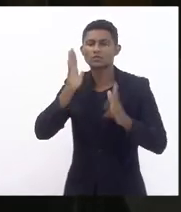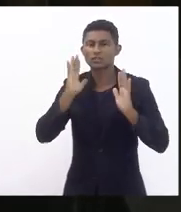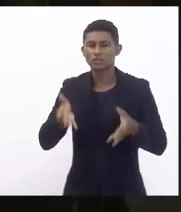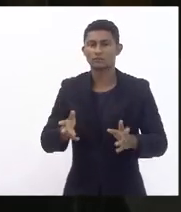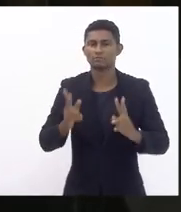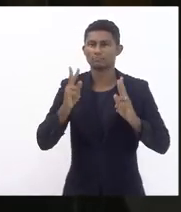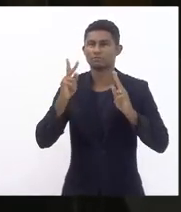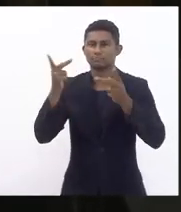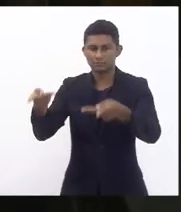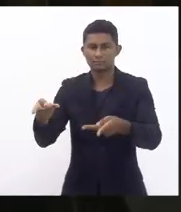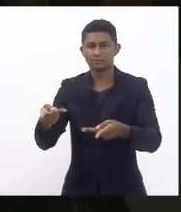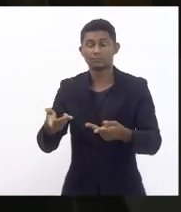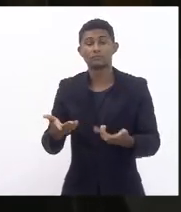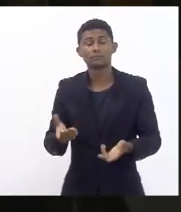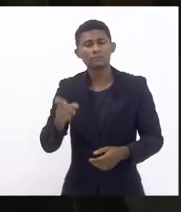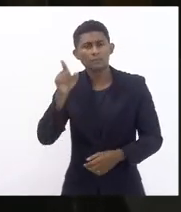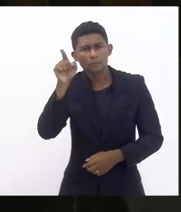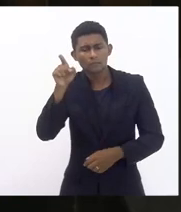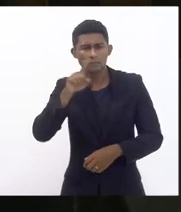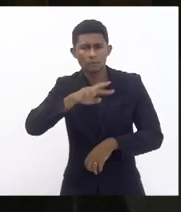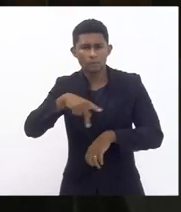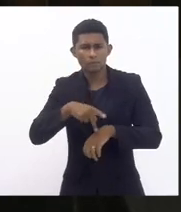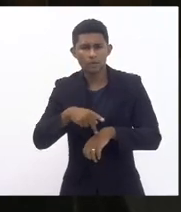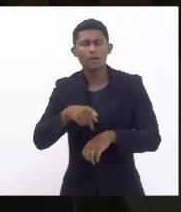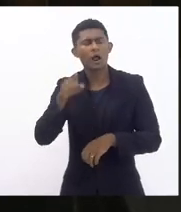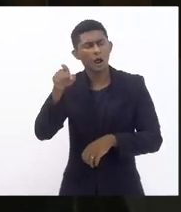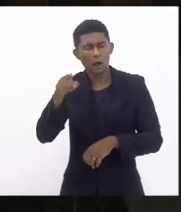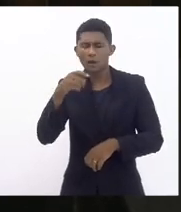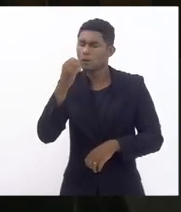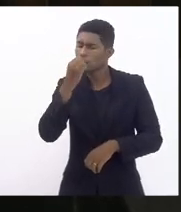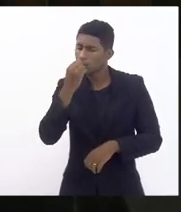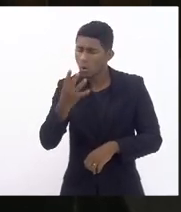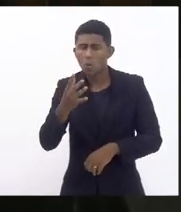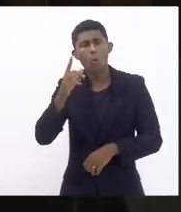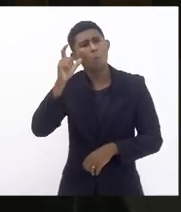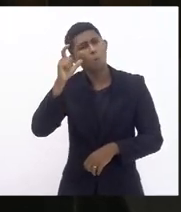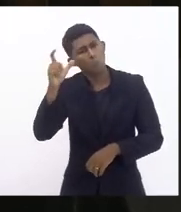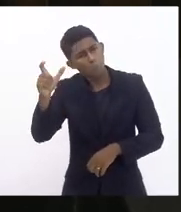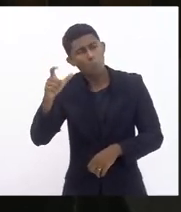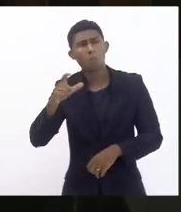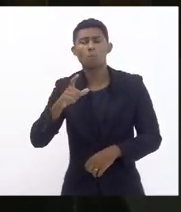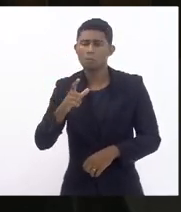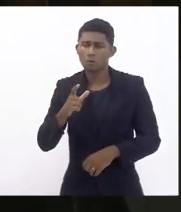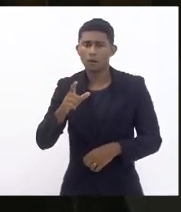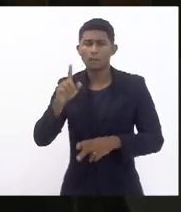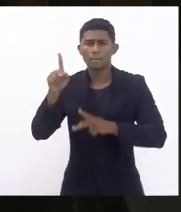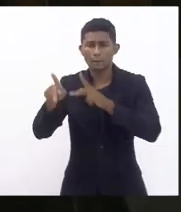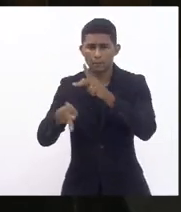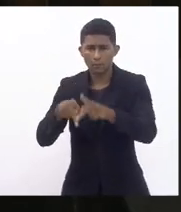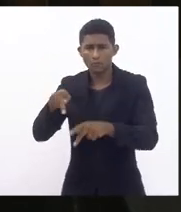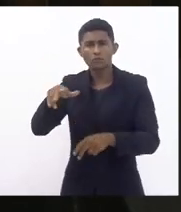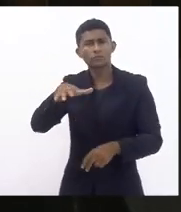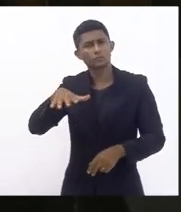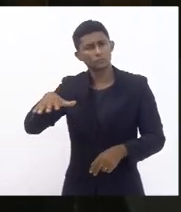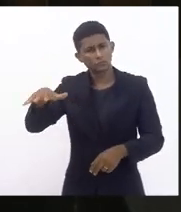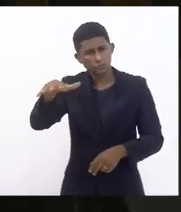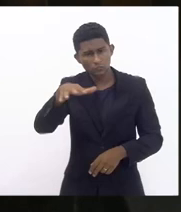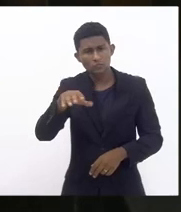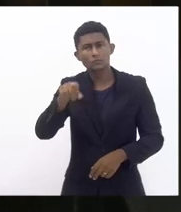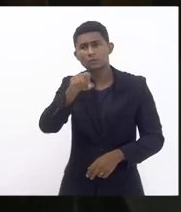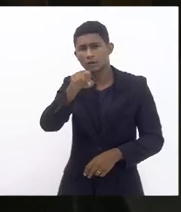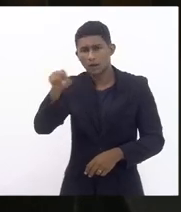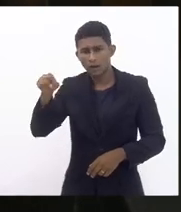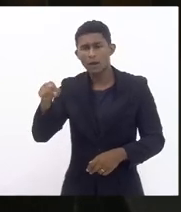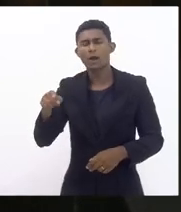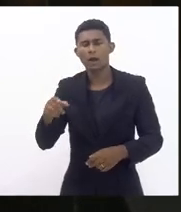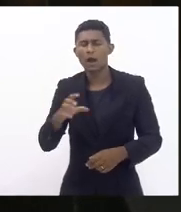E um país absolutamente interessante, com um povo extremamente